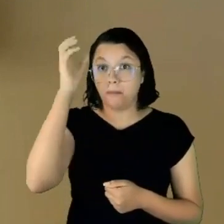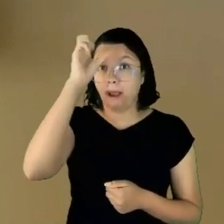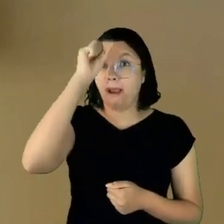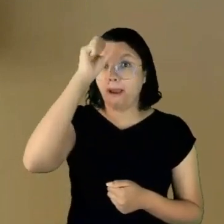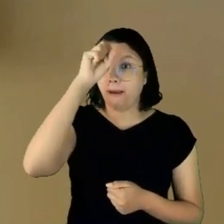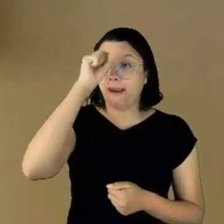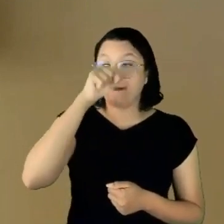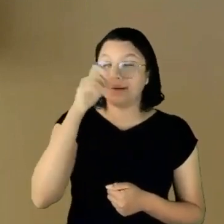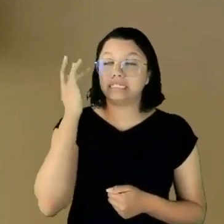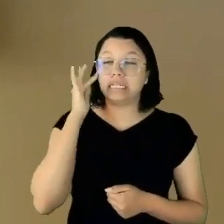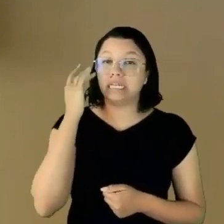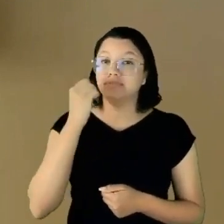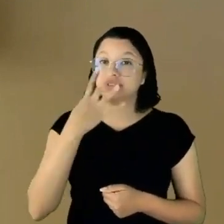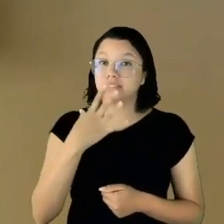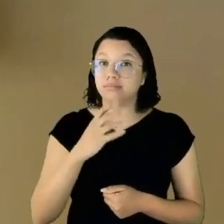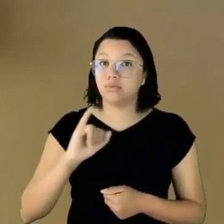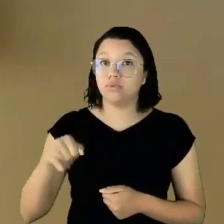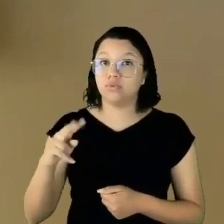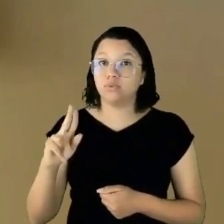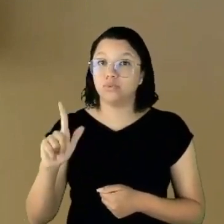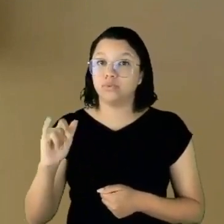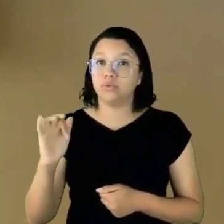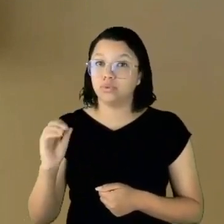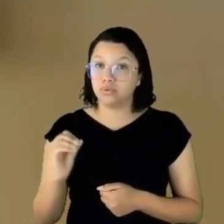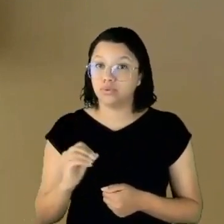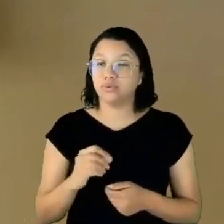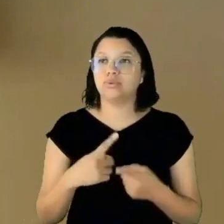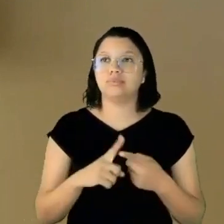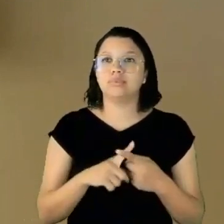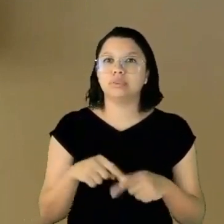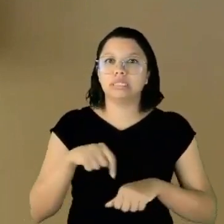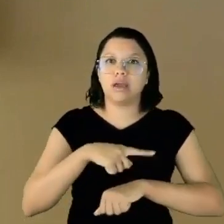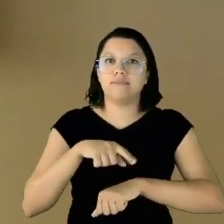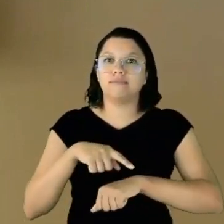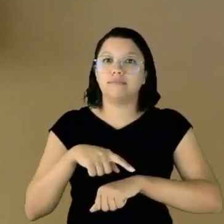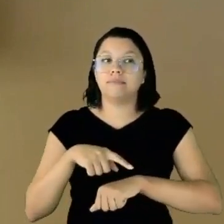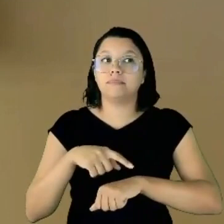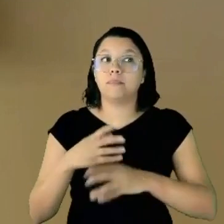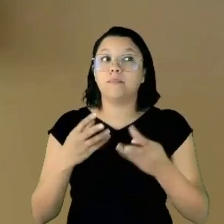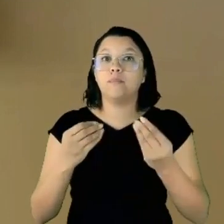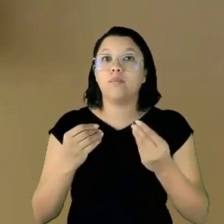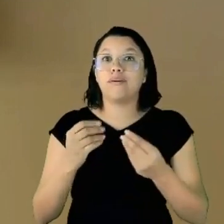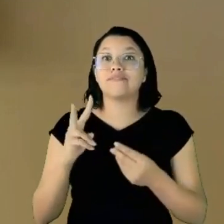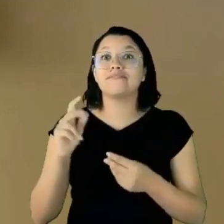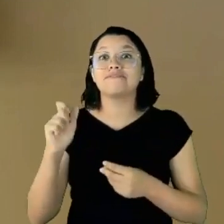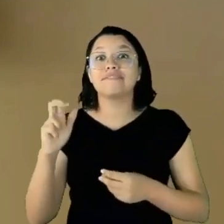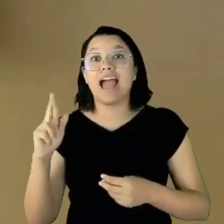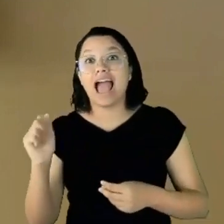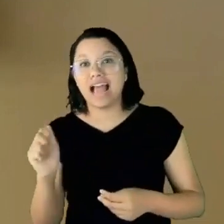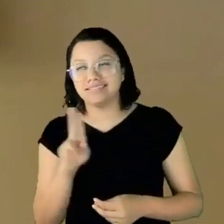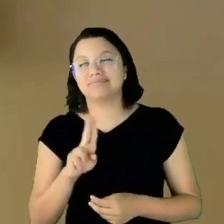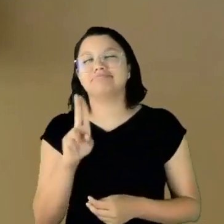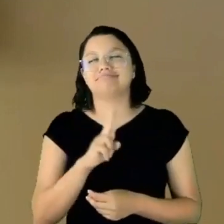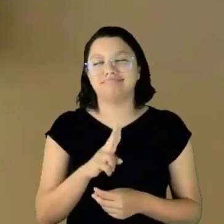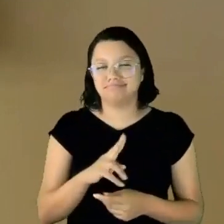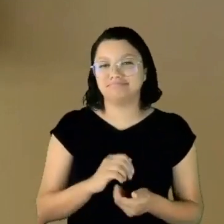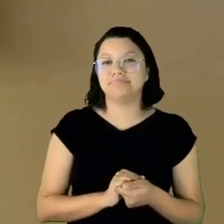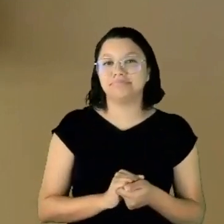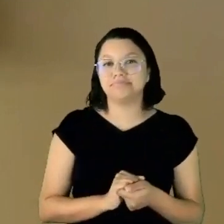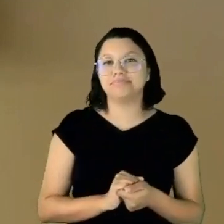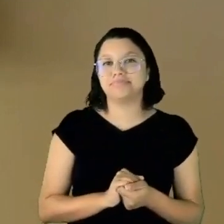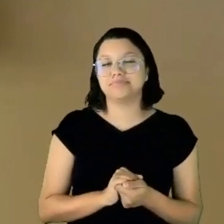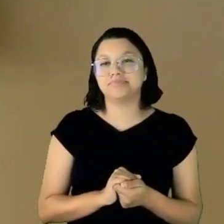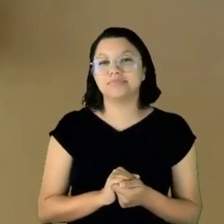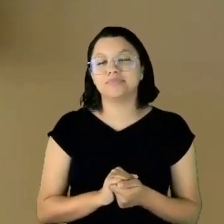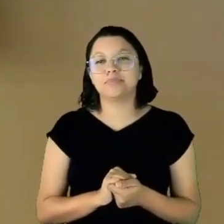acabei de aprender e eu acho que vai ser muito boa ali para o Júlio porque isso aqui muitas horas usam esse tipo de organização por final então fica mais fácil